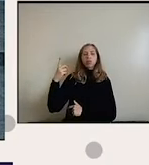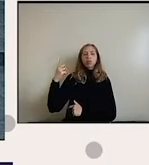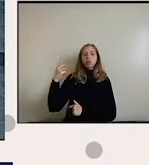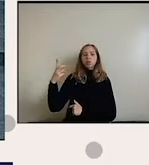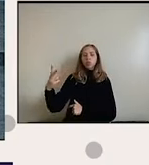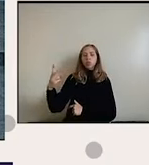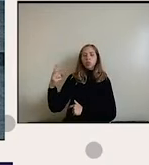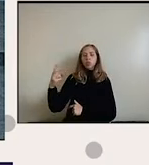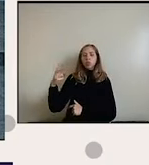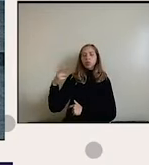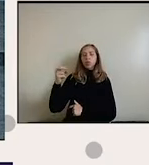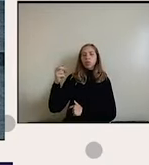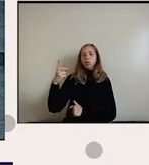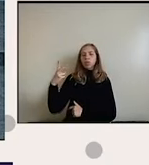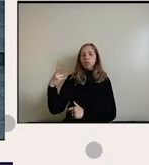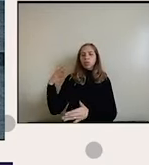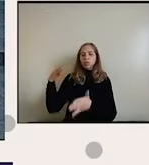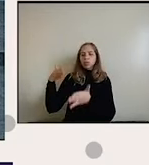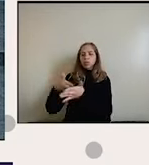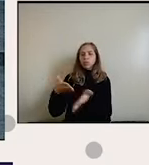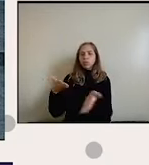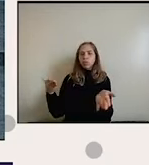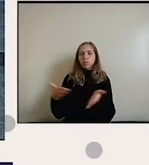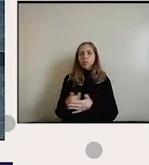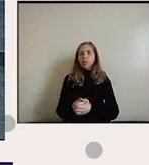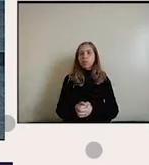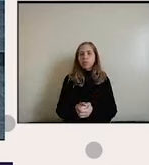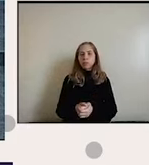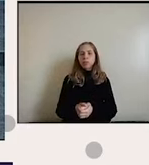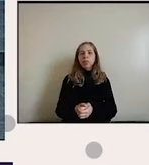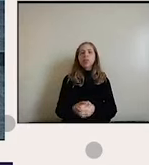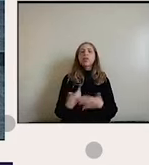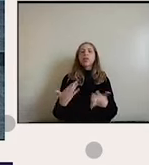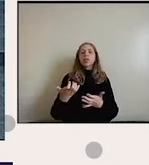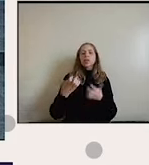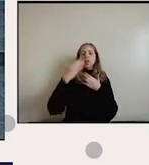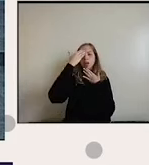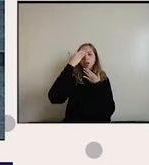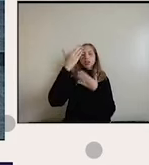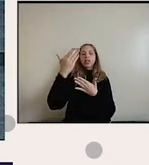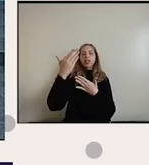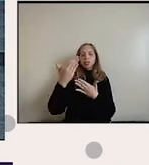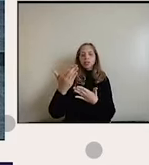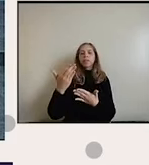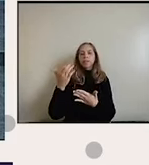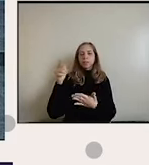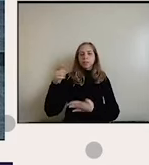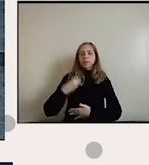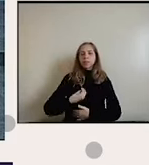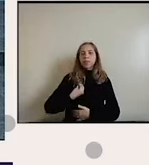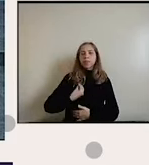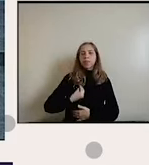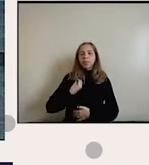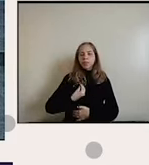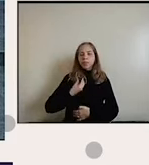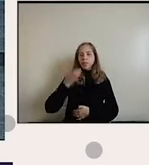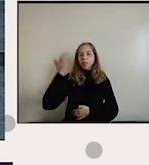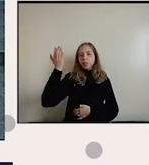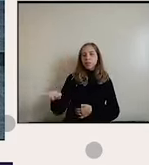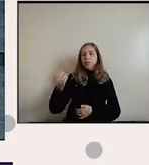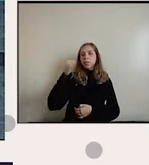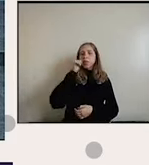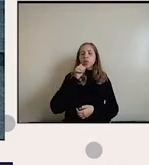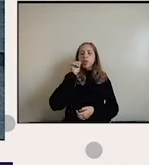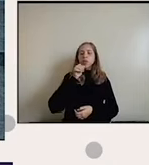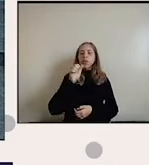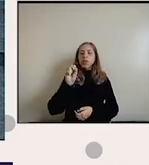eu gostaria de agradecer muito a presença da doutora Simone. Agora sim,